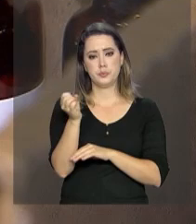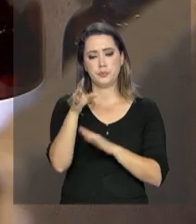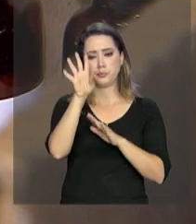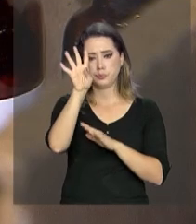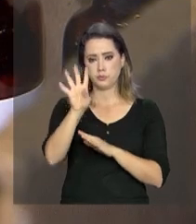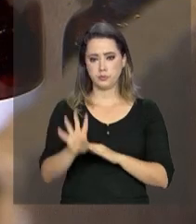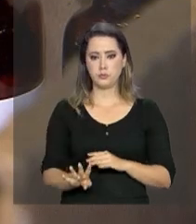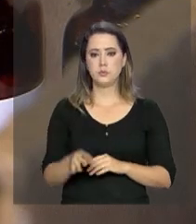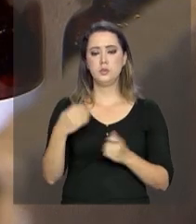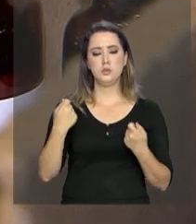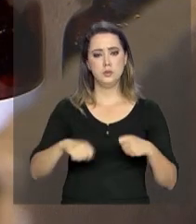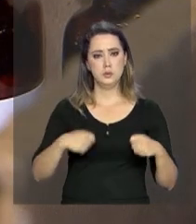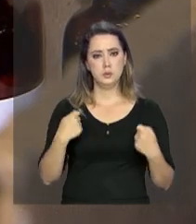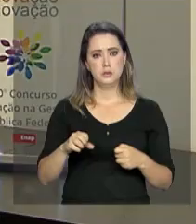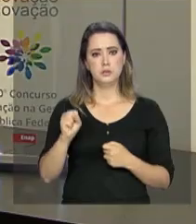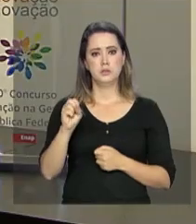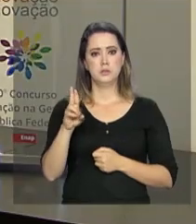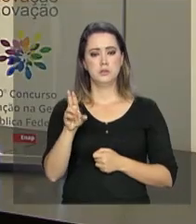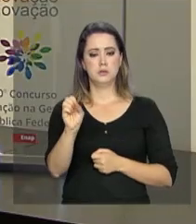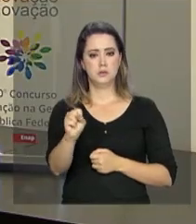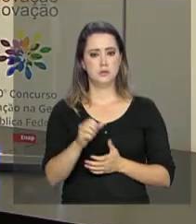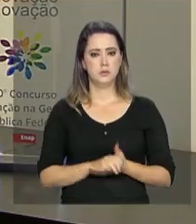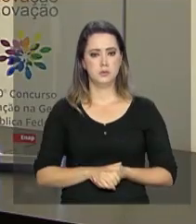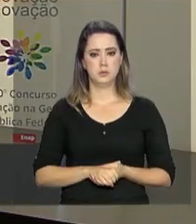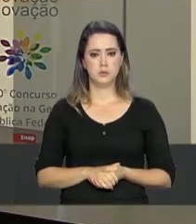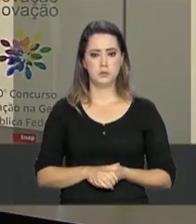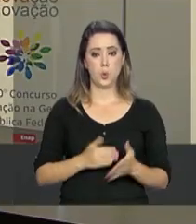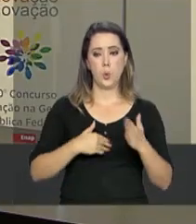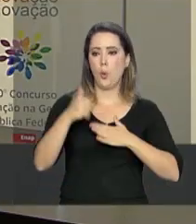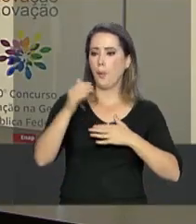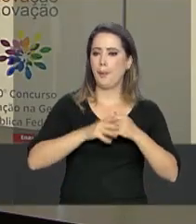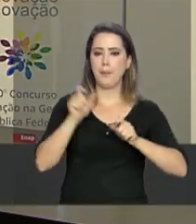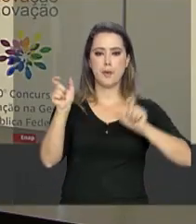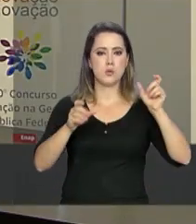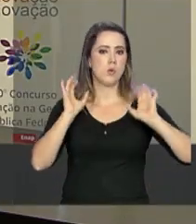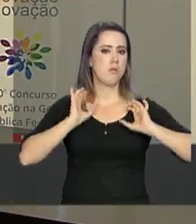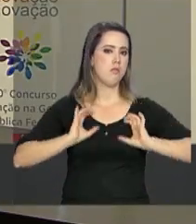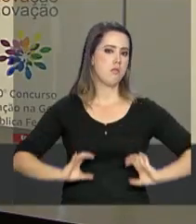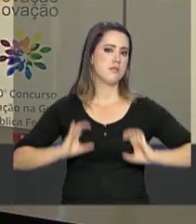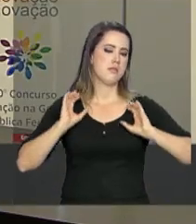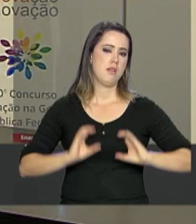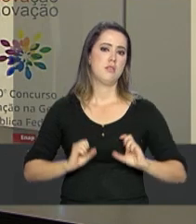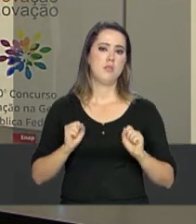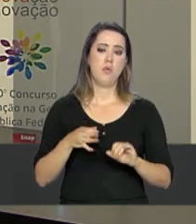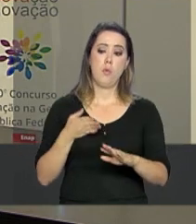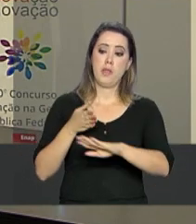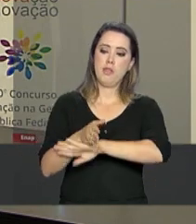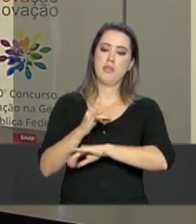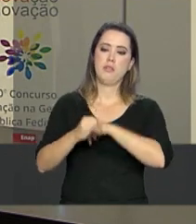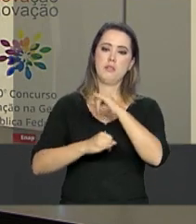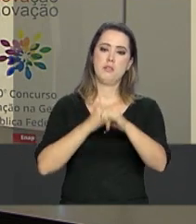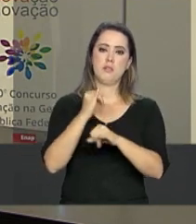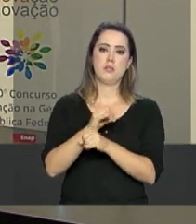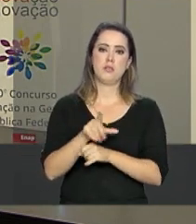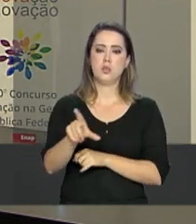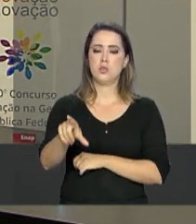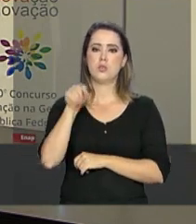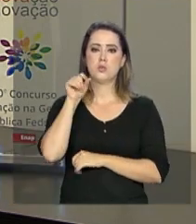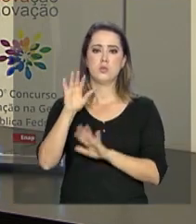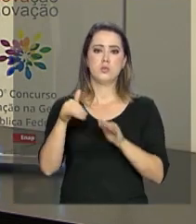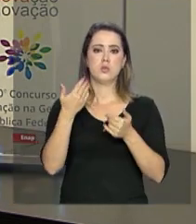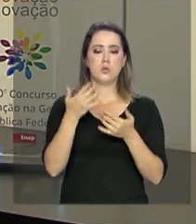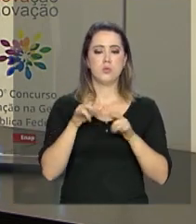medicamentos essenciais do sul qualquer cidadão por acesso à internet ele escolhe que